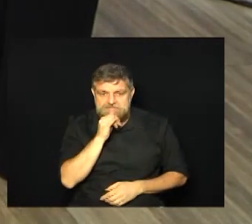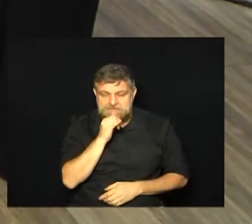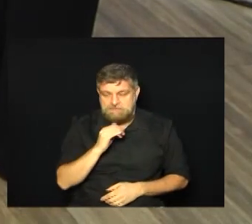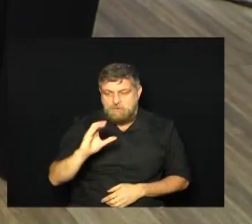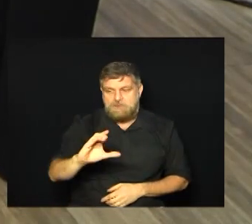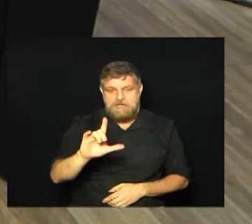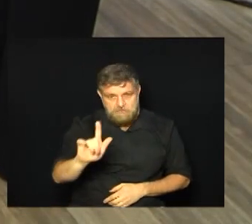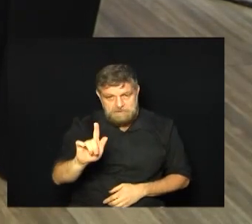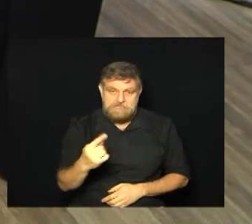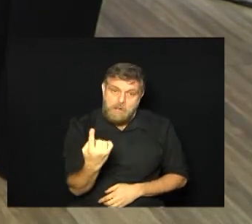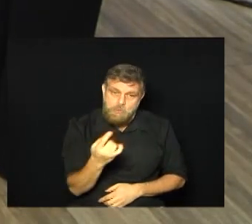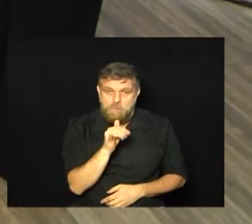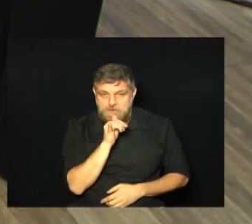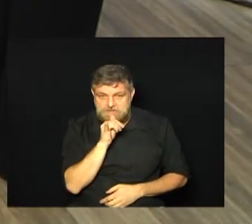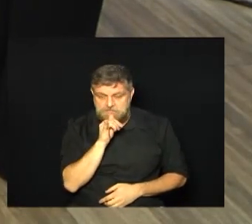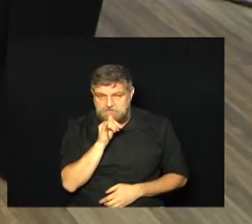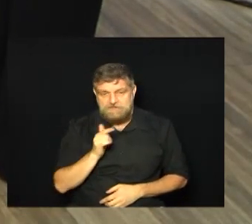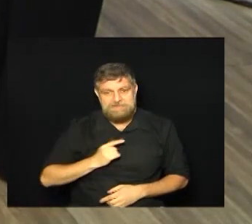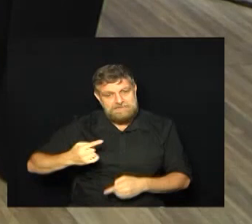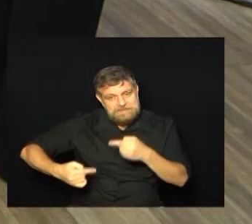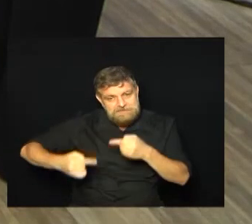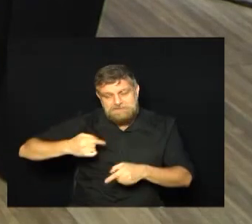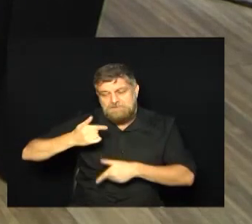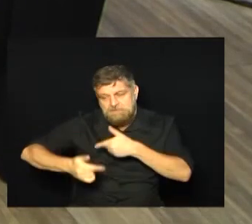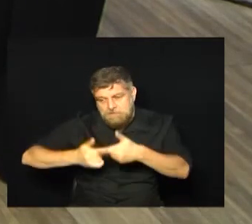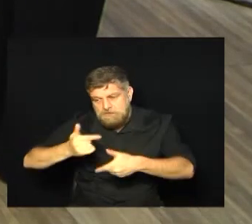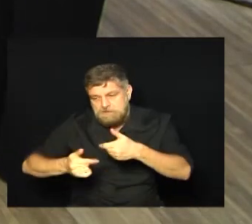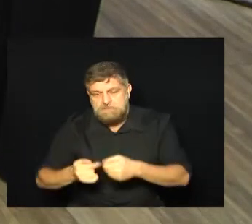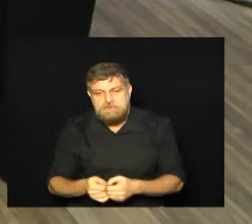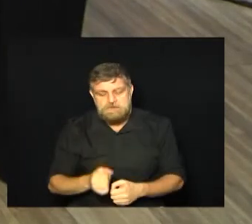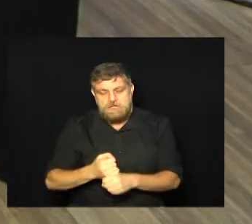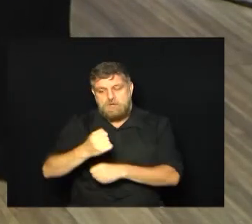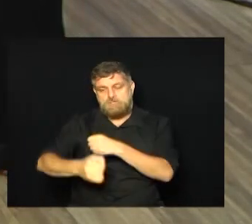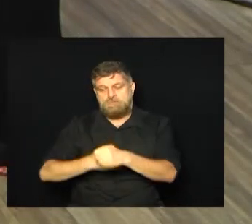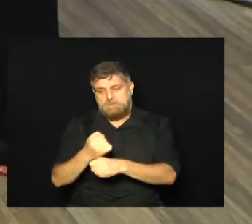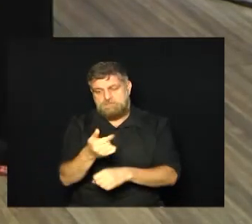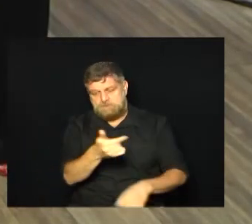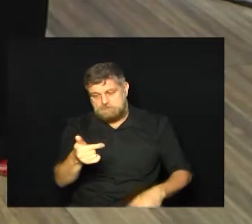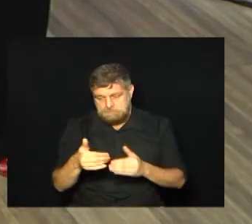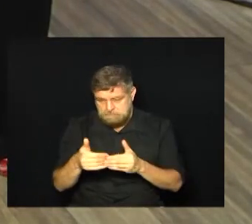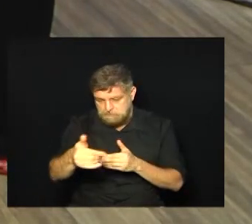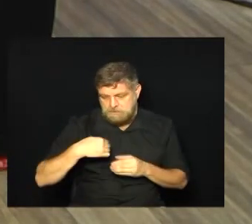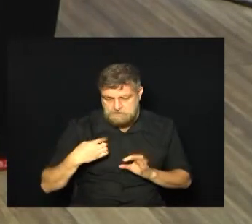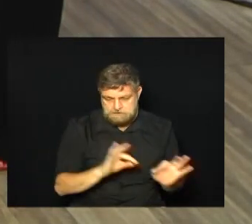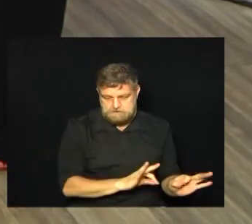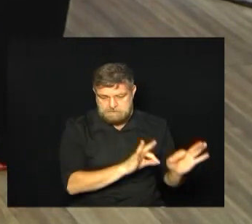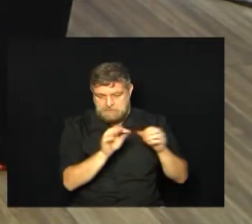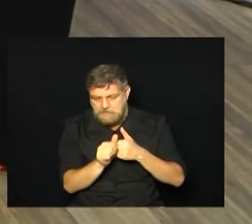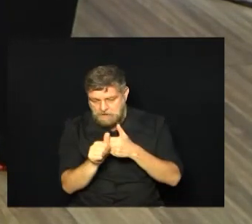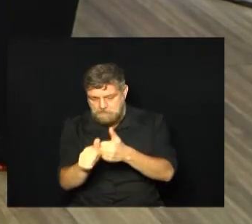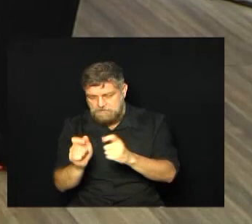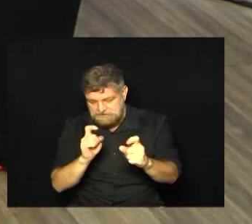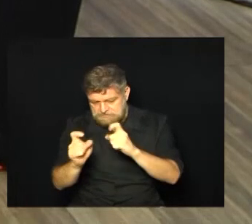Campo Grande é uma delas que com certeza vai ter bastante trabalho agora em 2022. E a gente segue acompanhando aqui sempre as